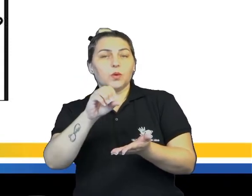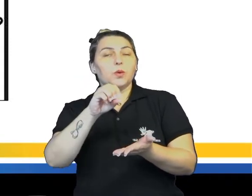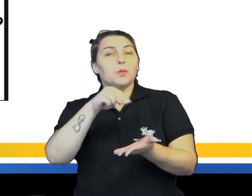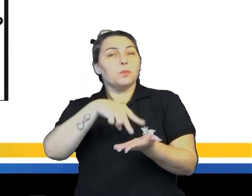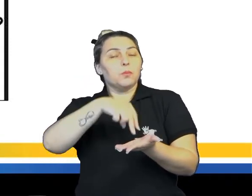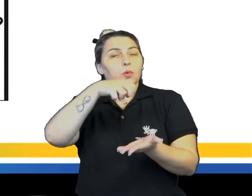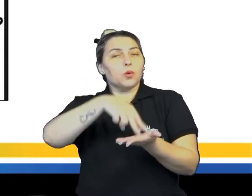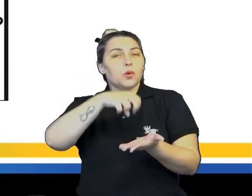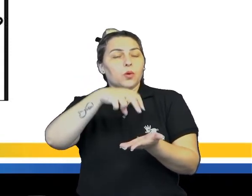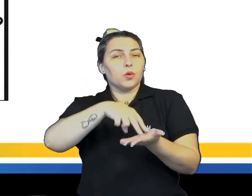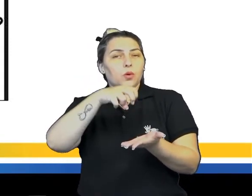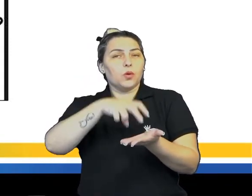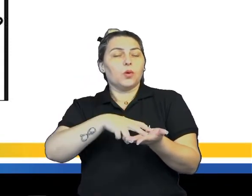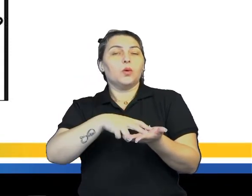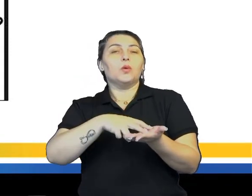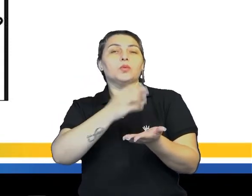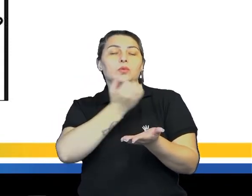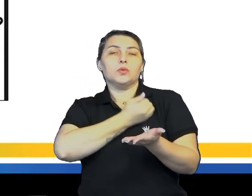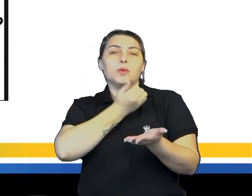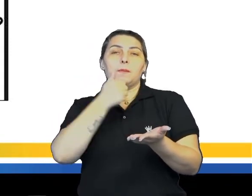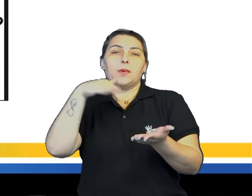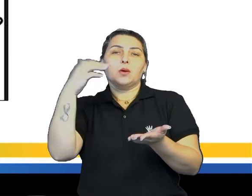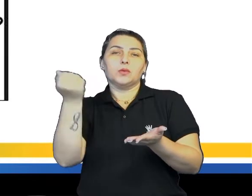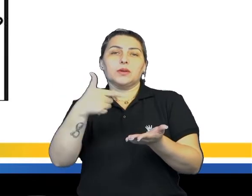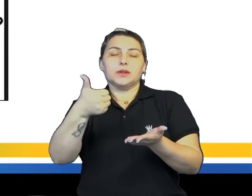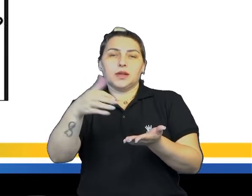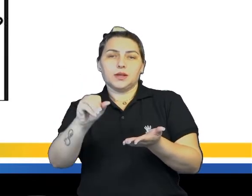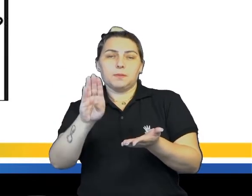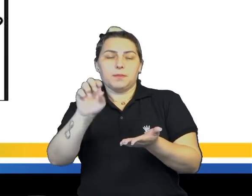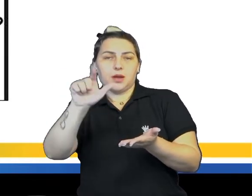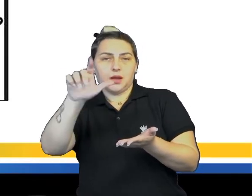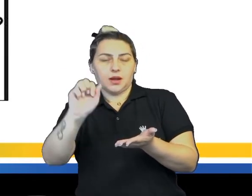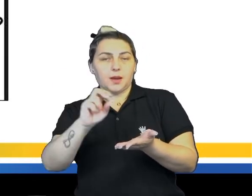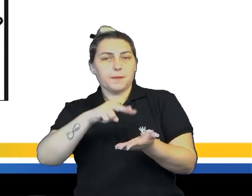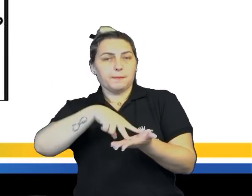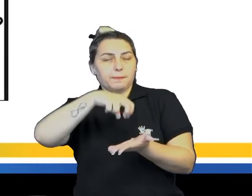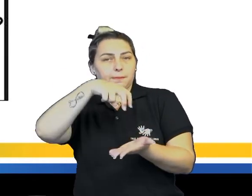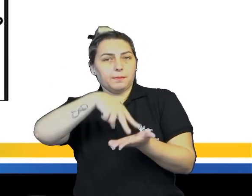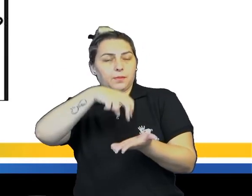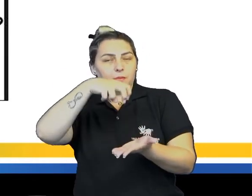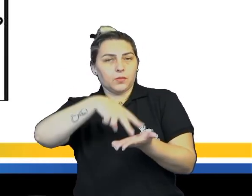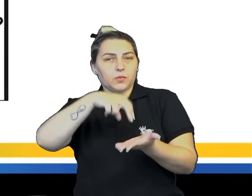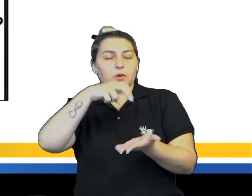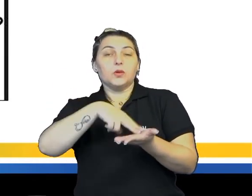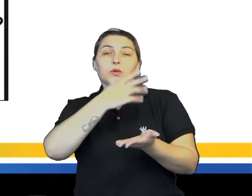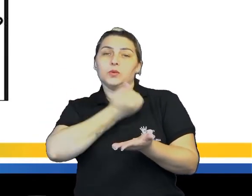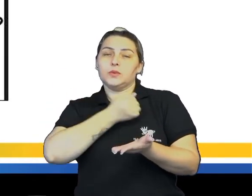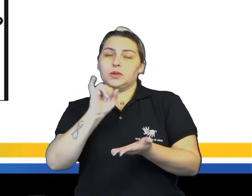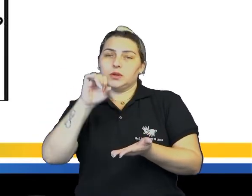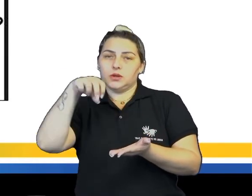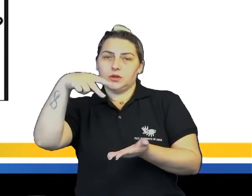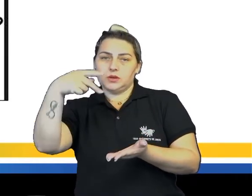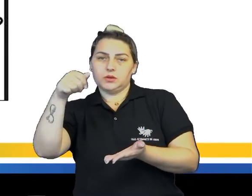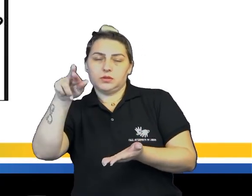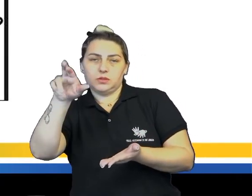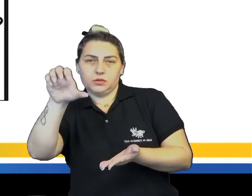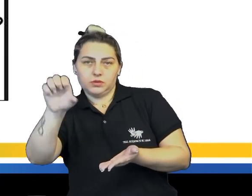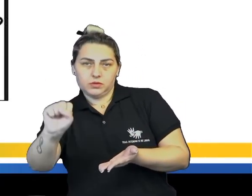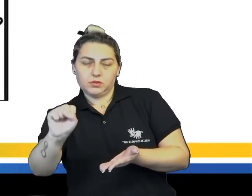nos números maiores que 10. Bela pulou nos números ímpares. Vamos